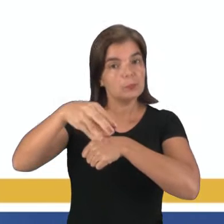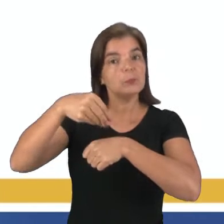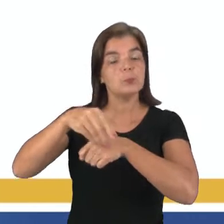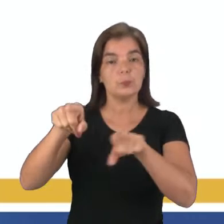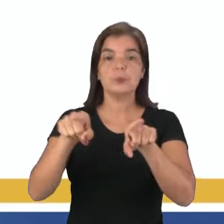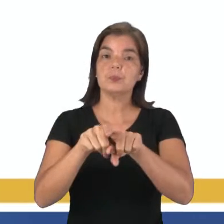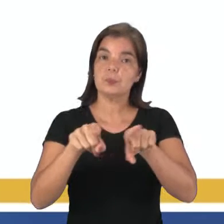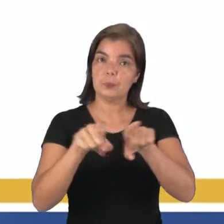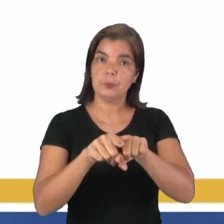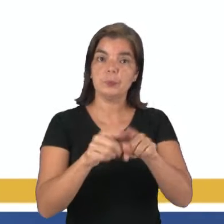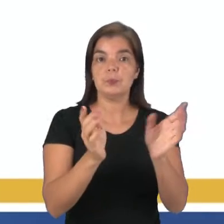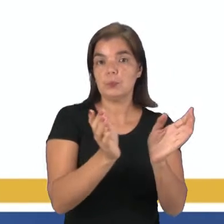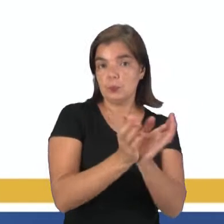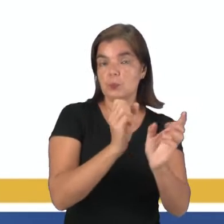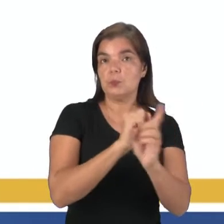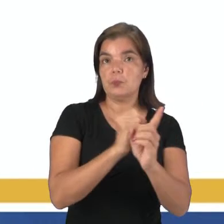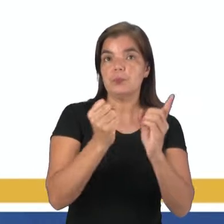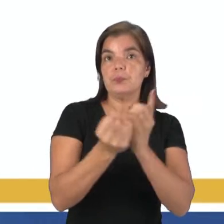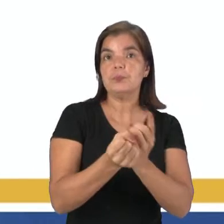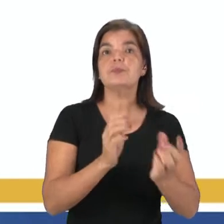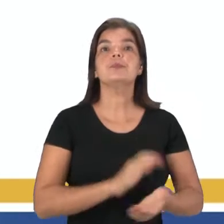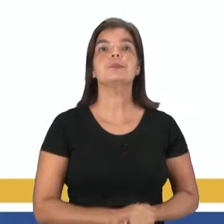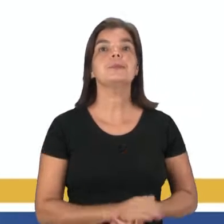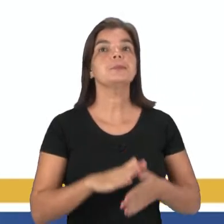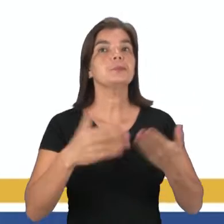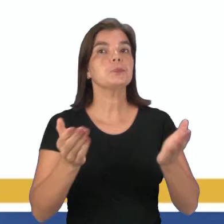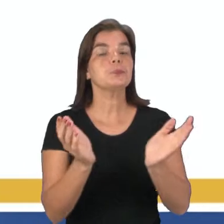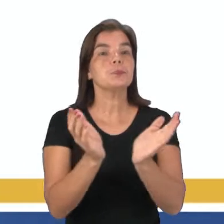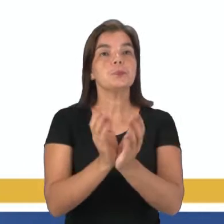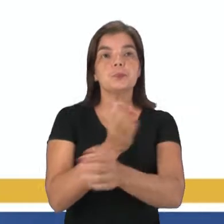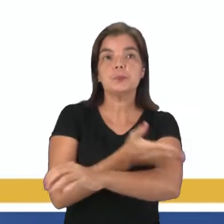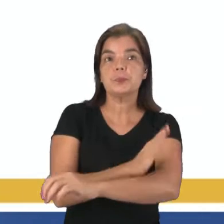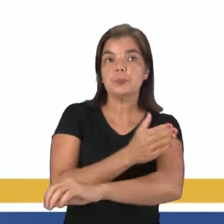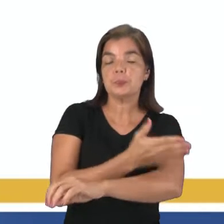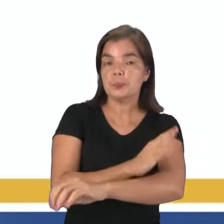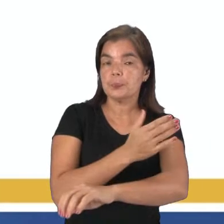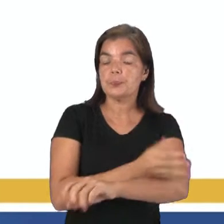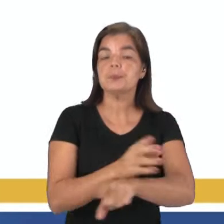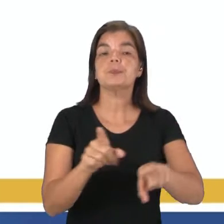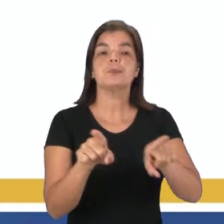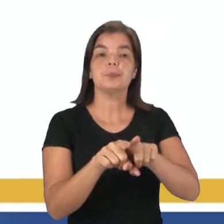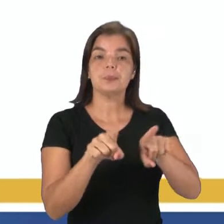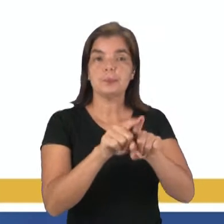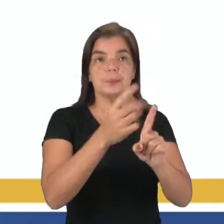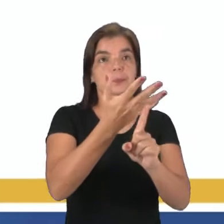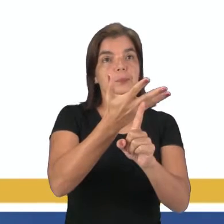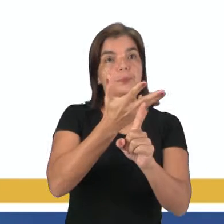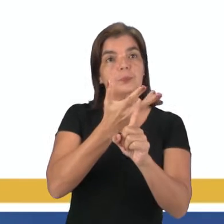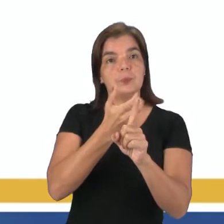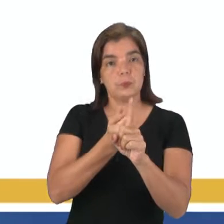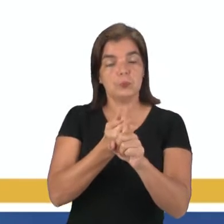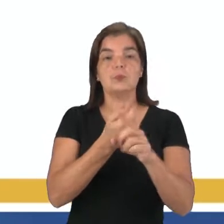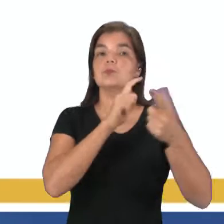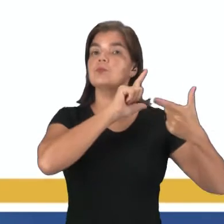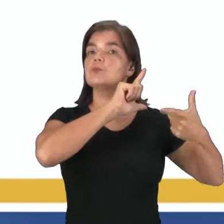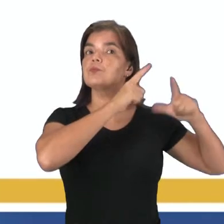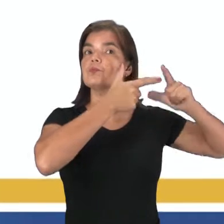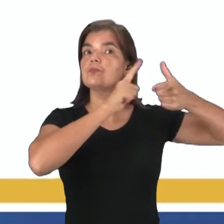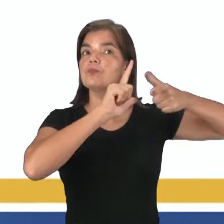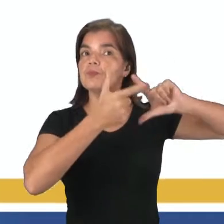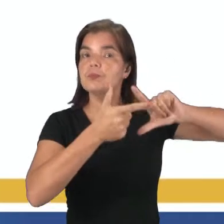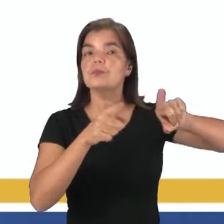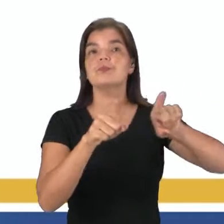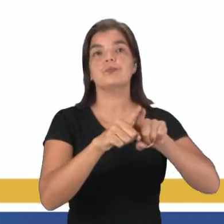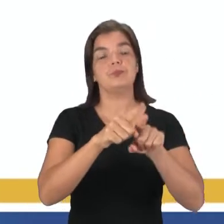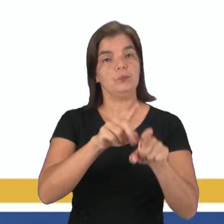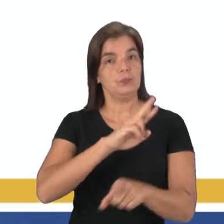Então, é transmitido por esses indivíduos e grupos de uma sociedade, para além de sua sociedade também. Para além de um